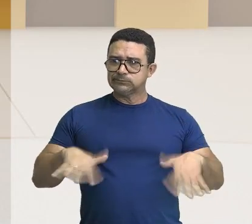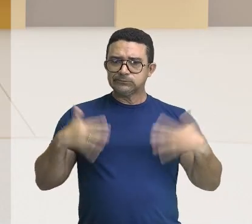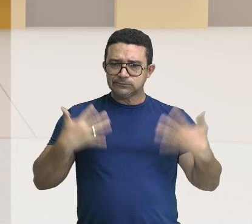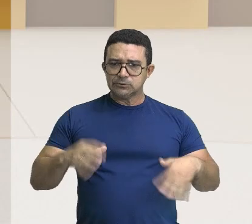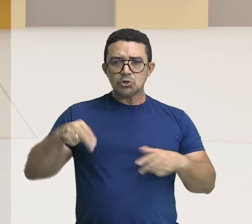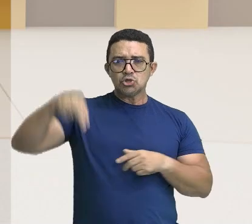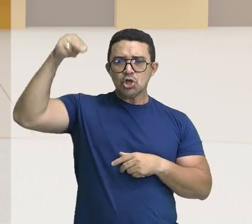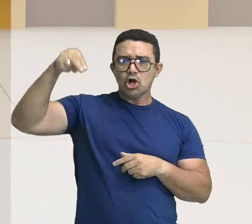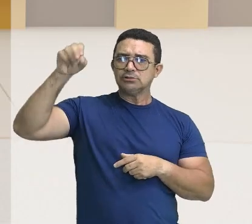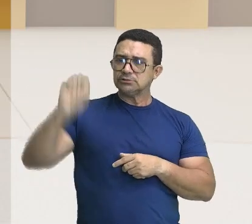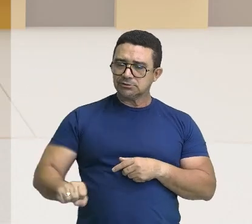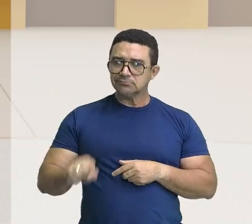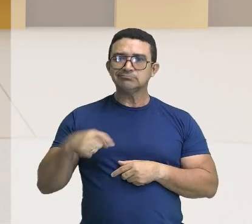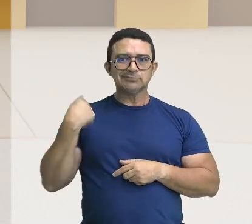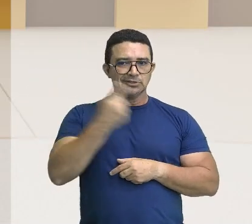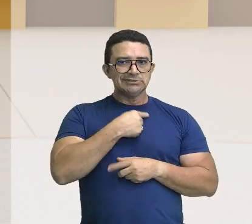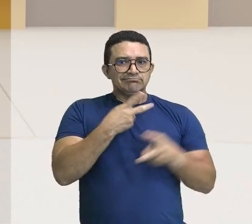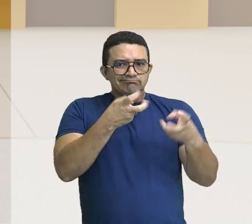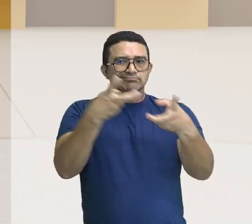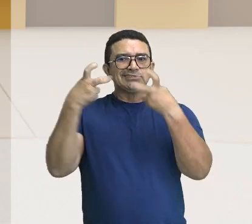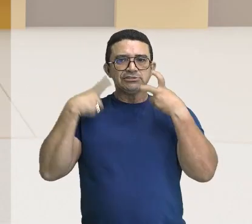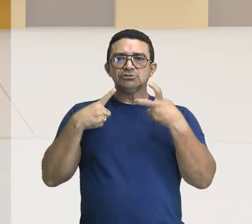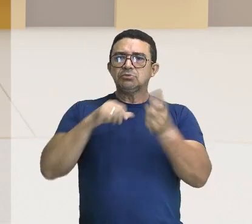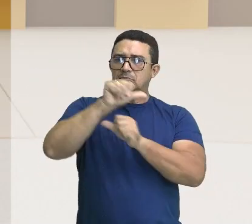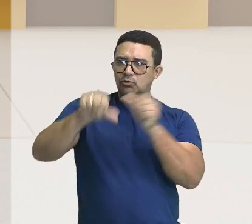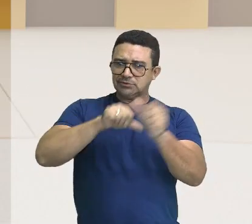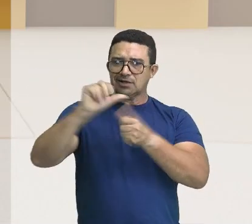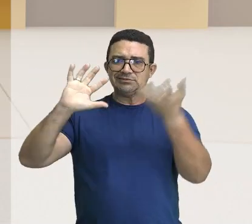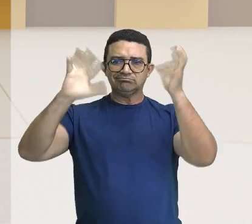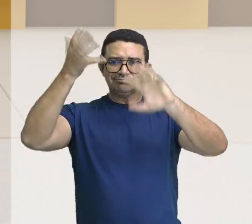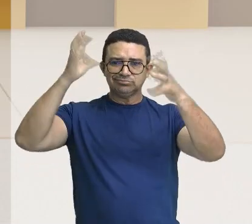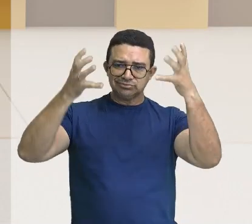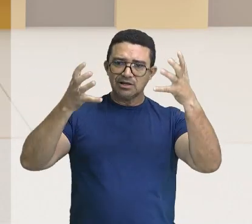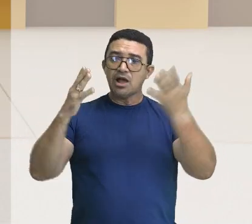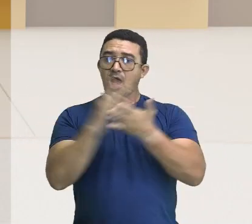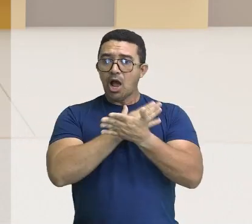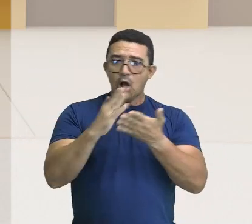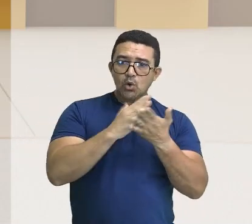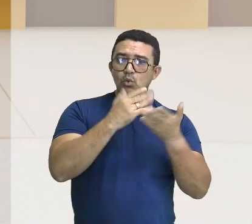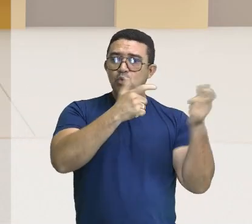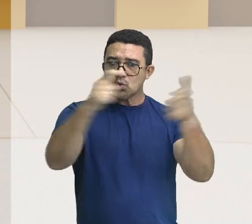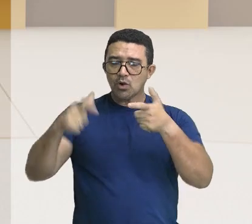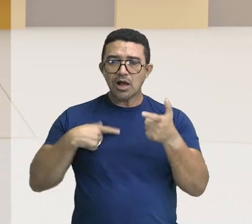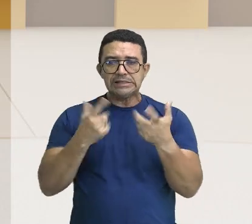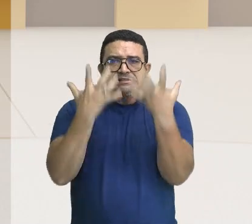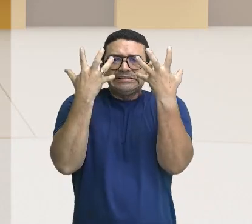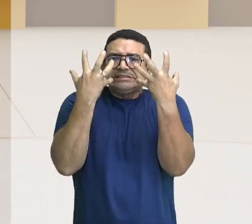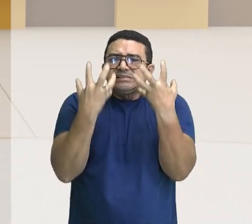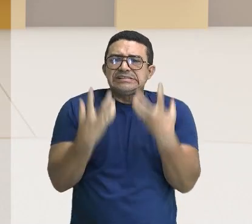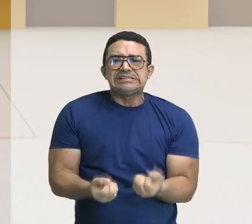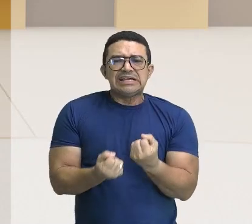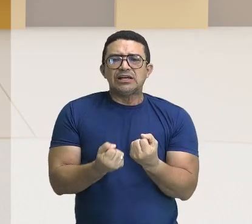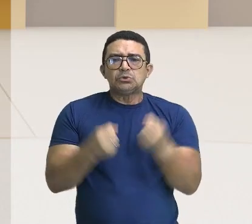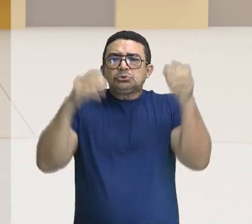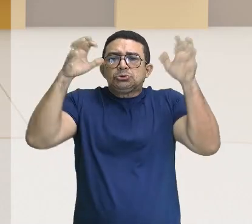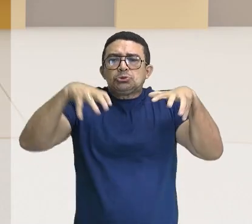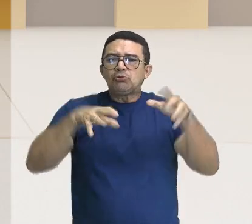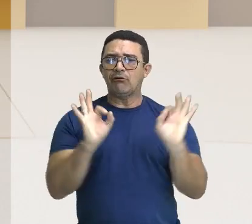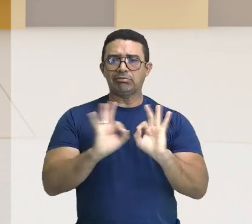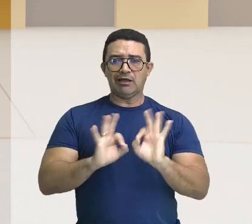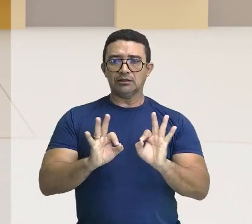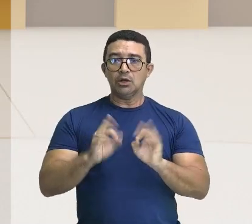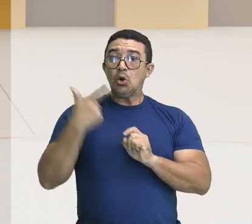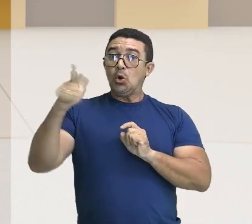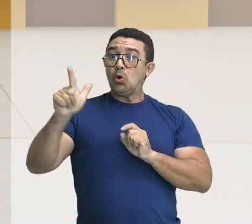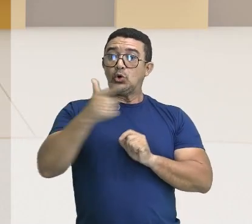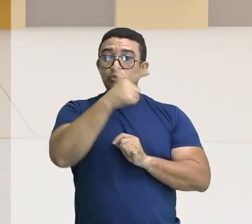do país nós estamos enfrentando isso aí, né? Enquanto locais a seca está tomando conta, em outros locais a